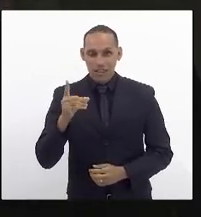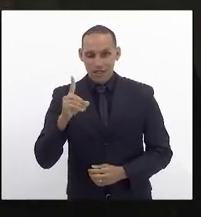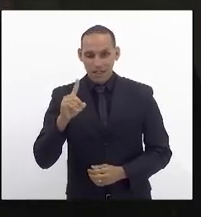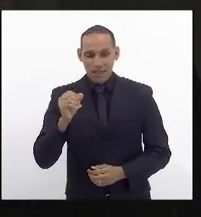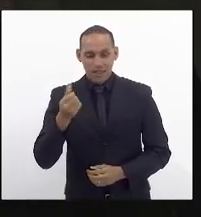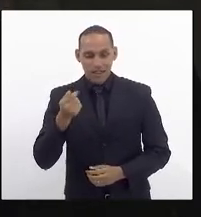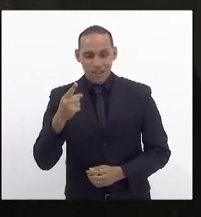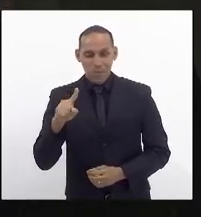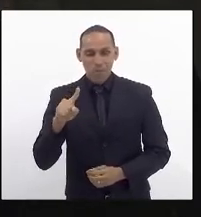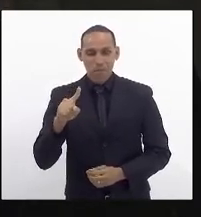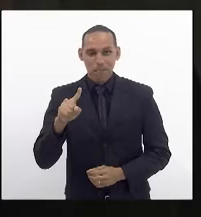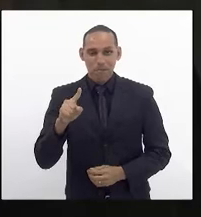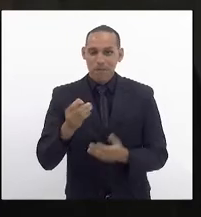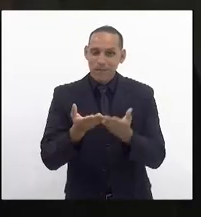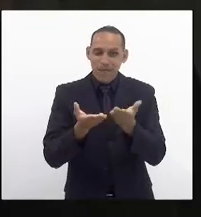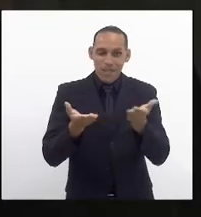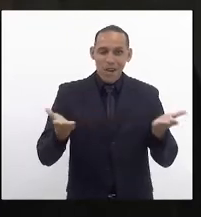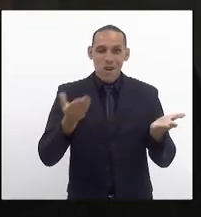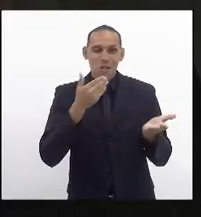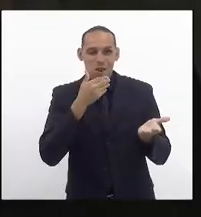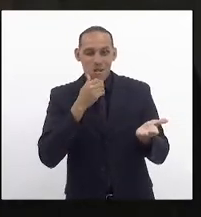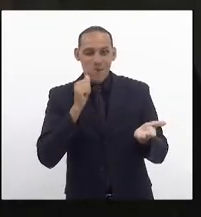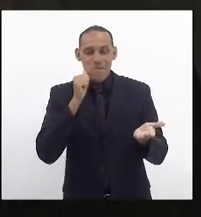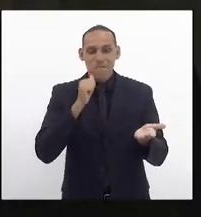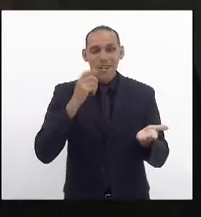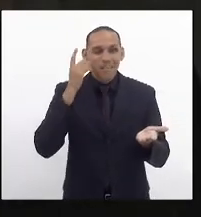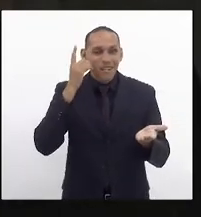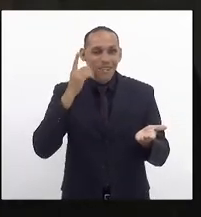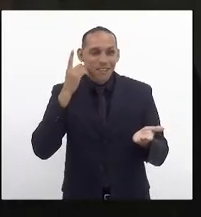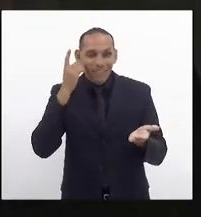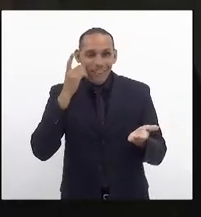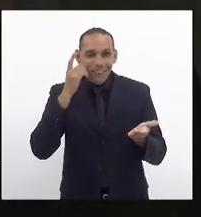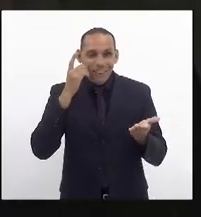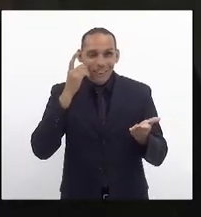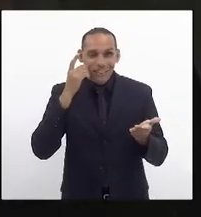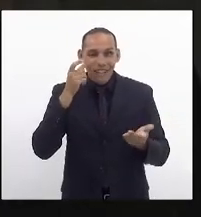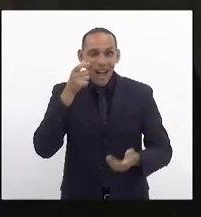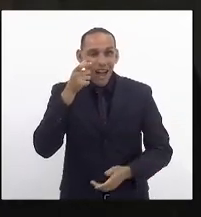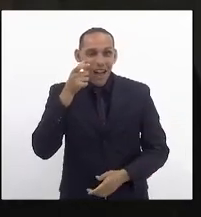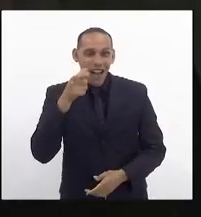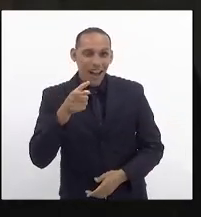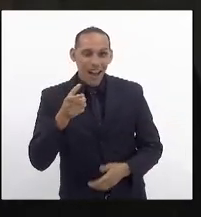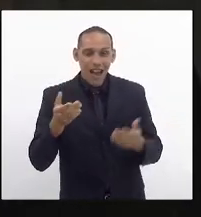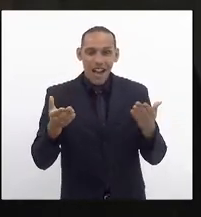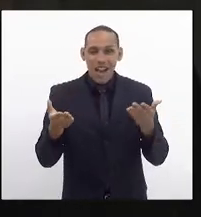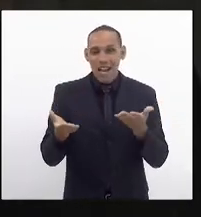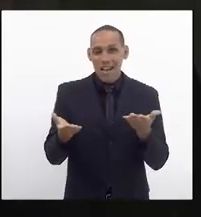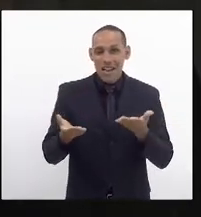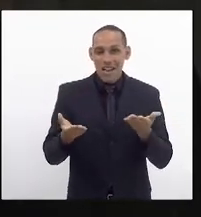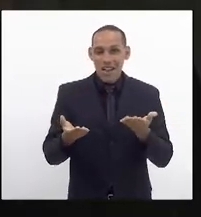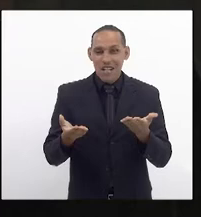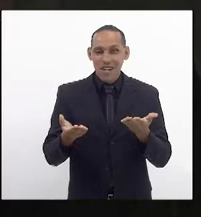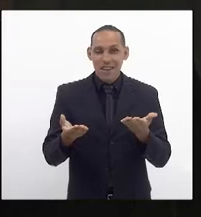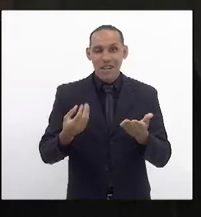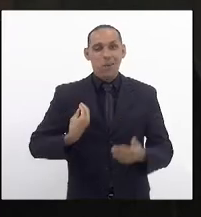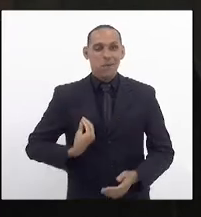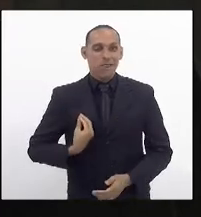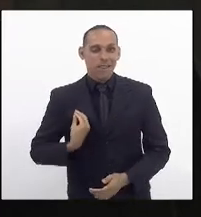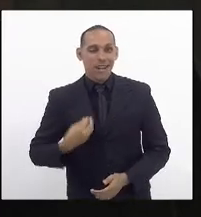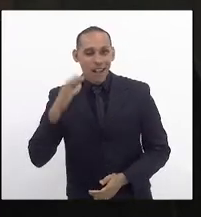Olá senhoras e senhores deputados que nos assistem de forma